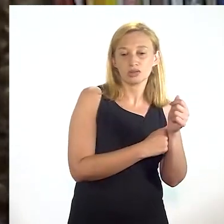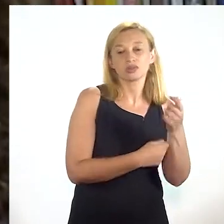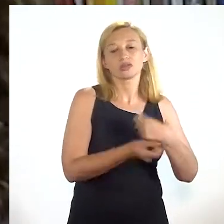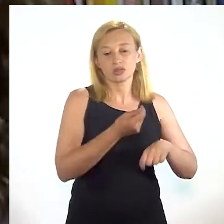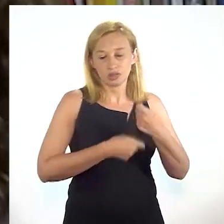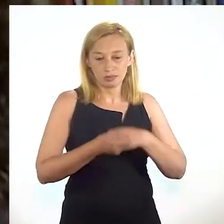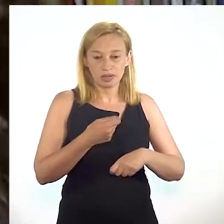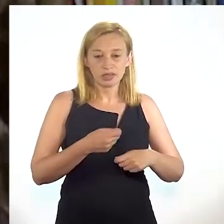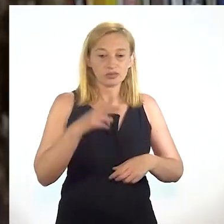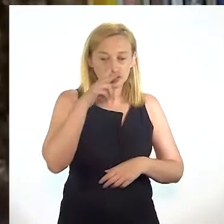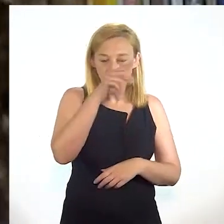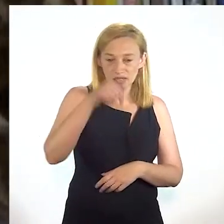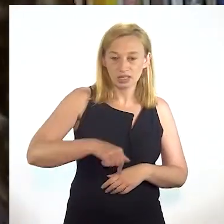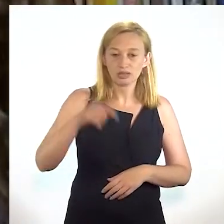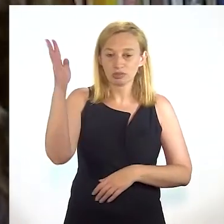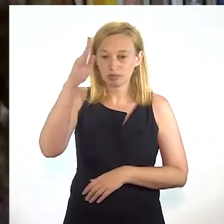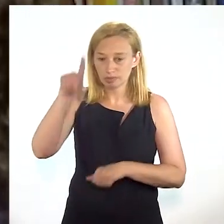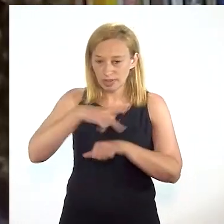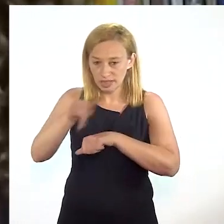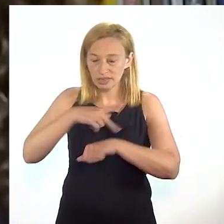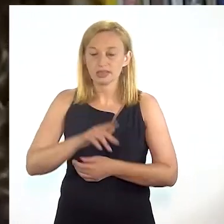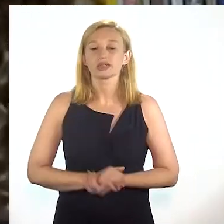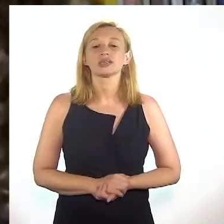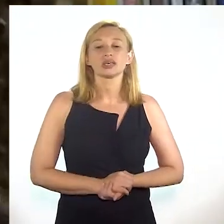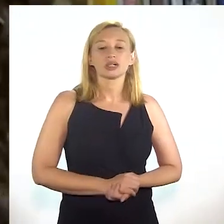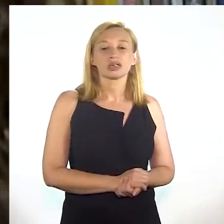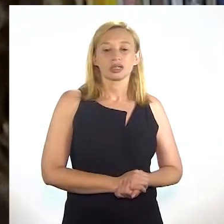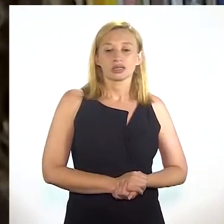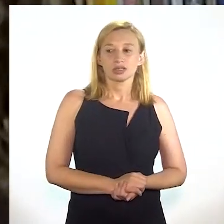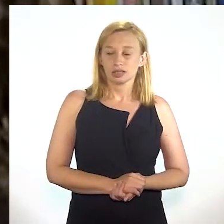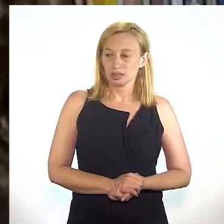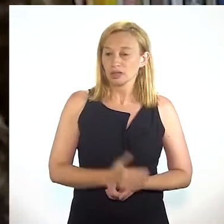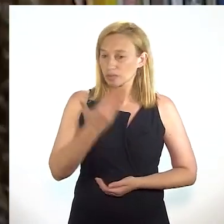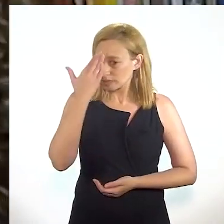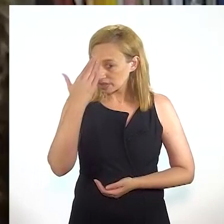os negócios de impacto sejam fortalecidos aqui no nosso país.